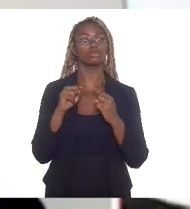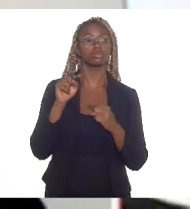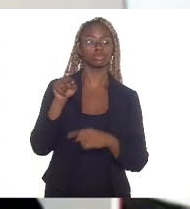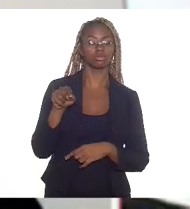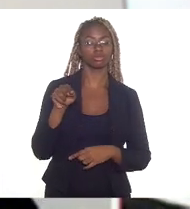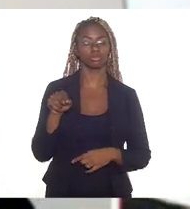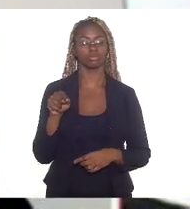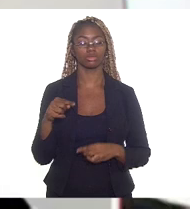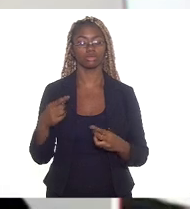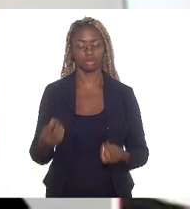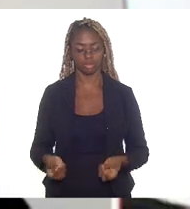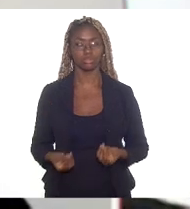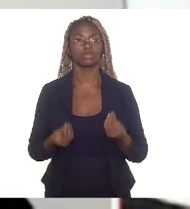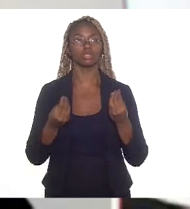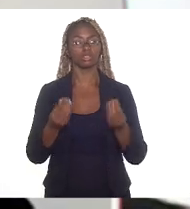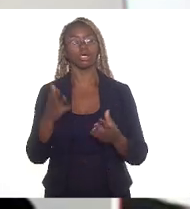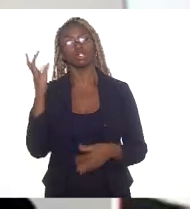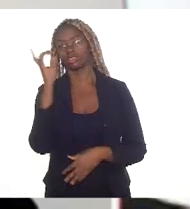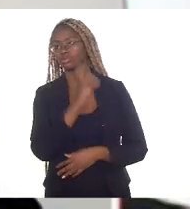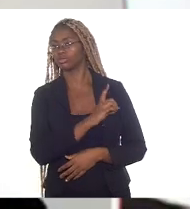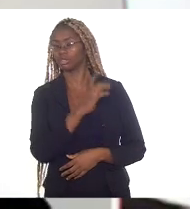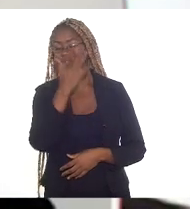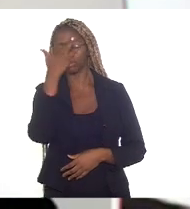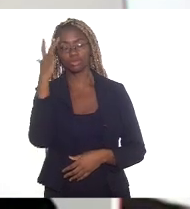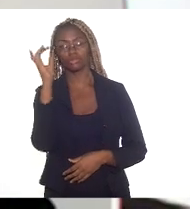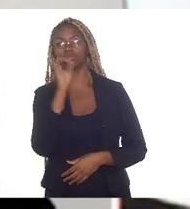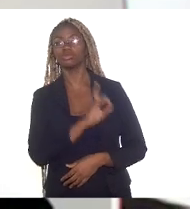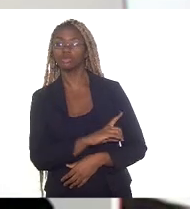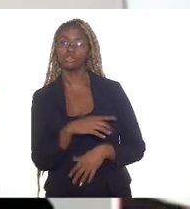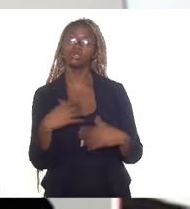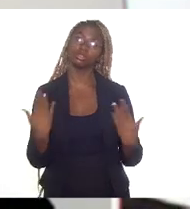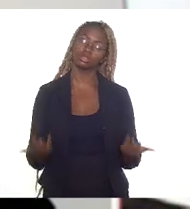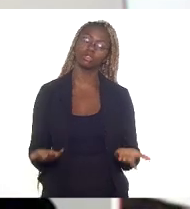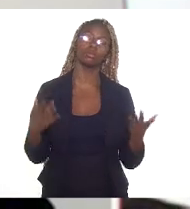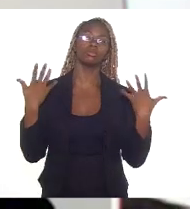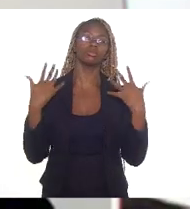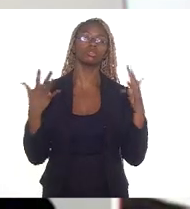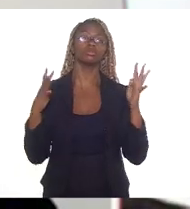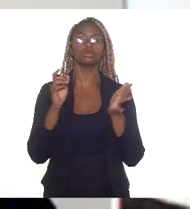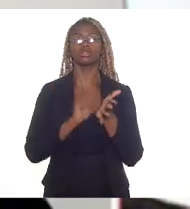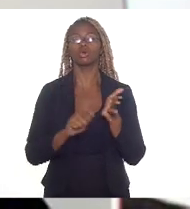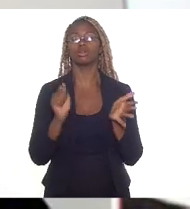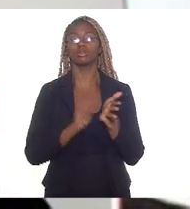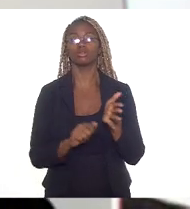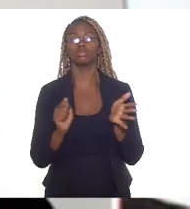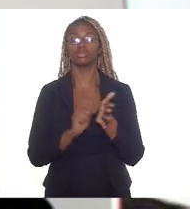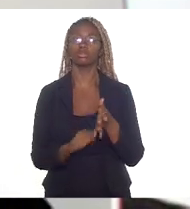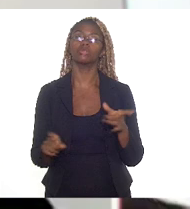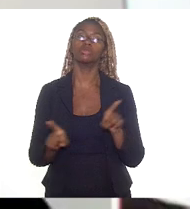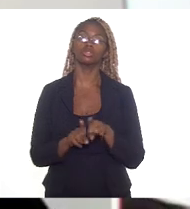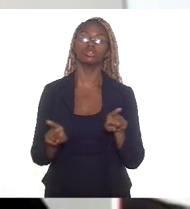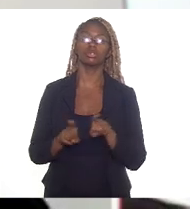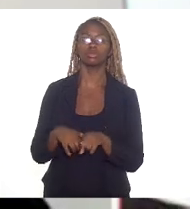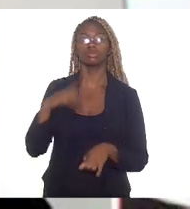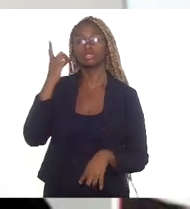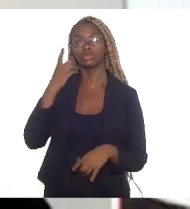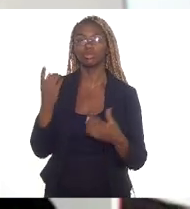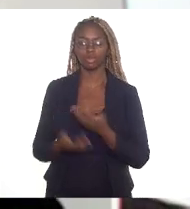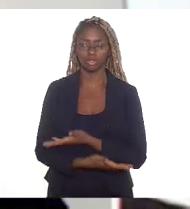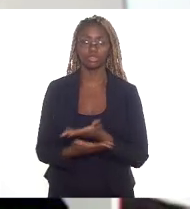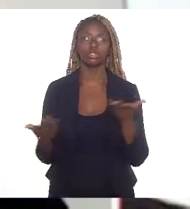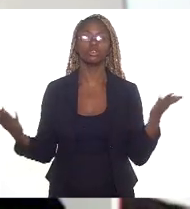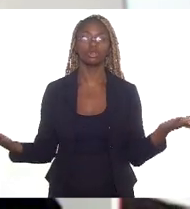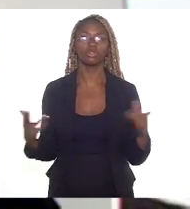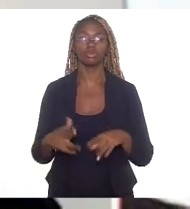dado às pessoas com deficiência. Então, parabenizo os autores e parabenizo a todos os deputados e deputadas